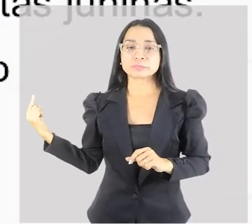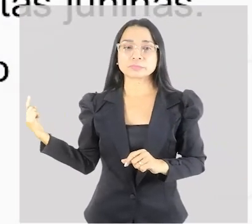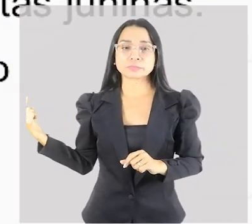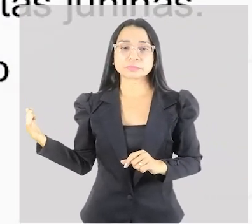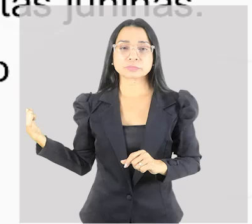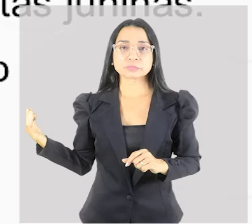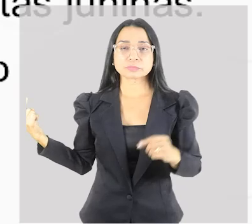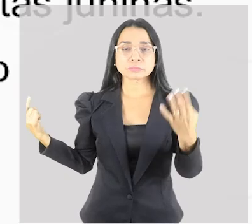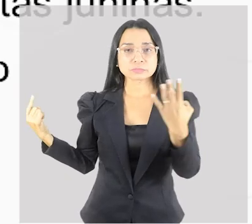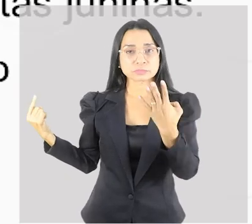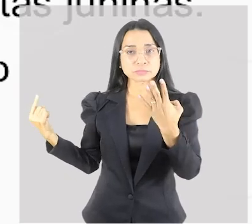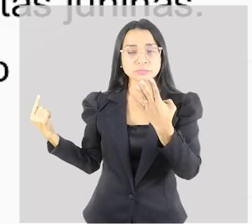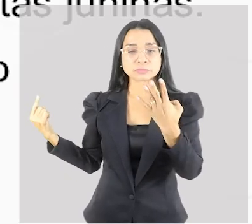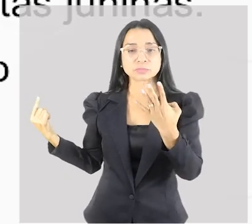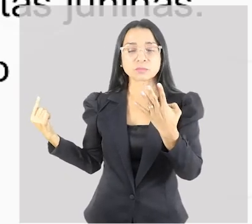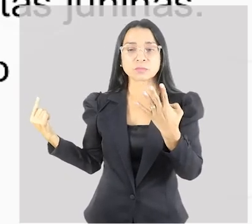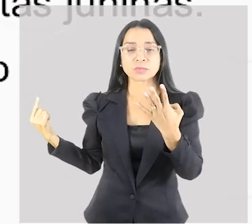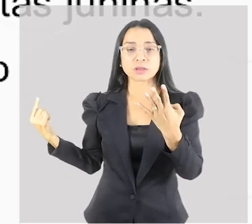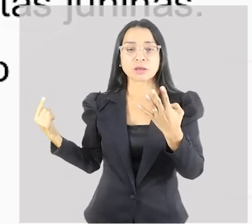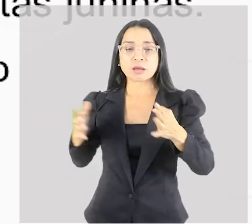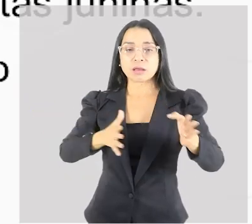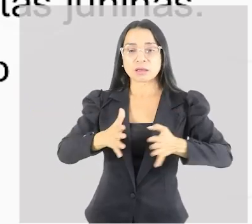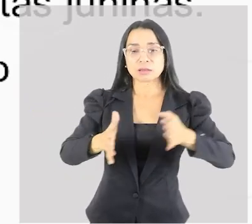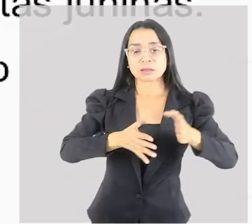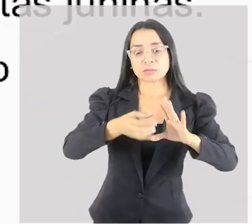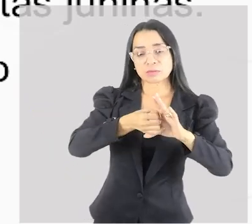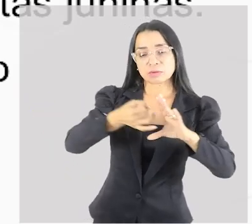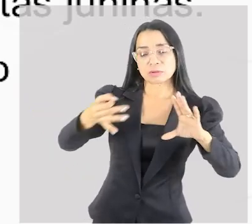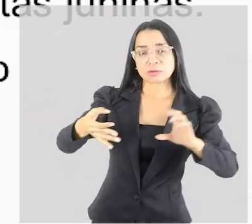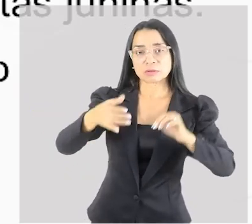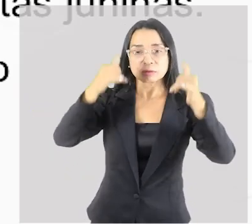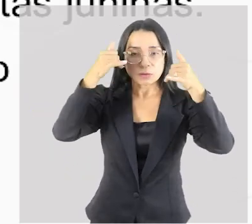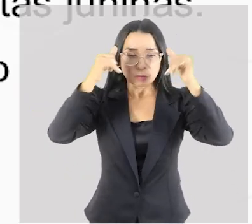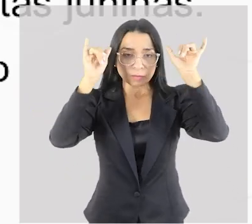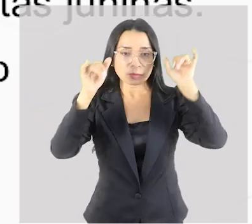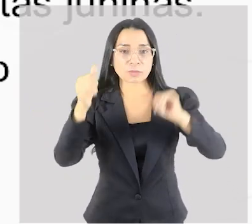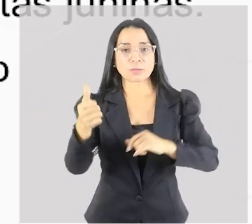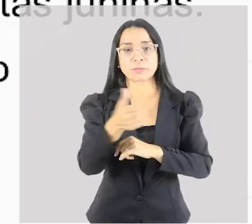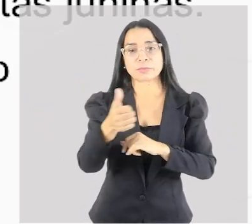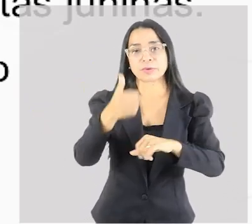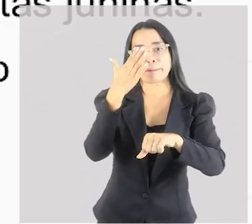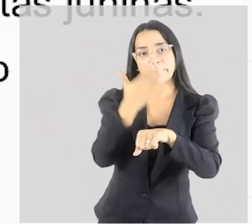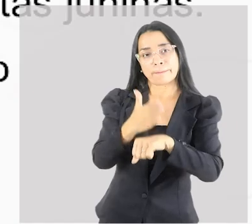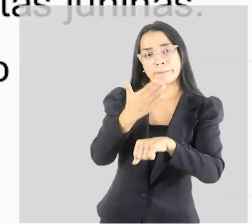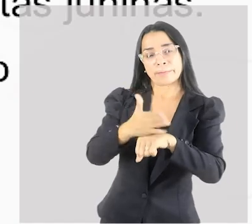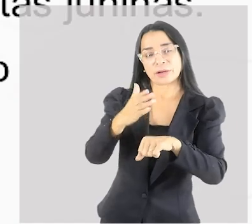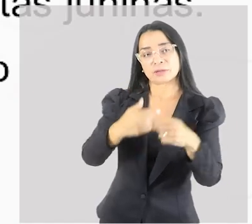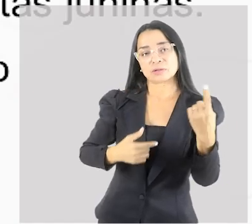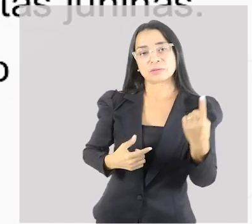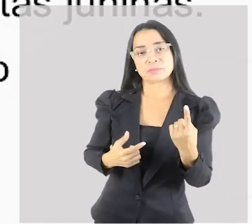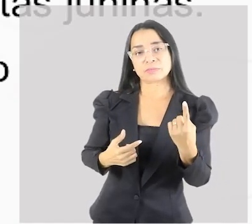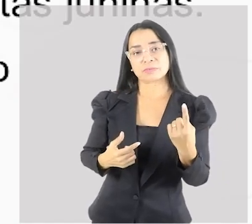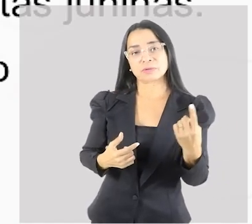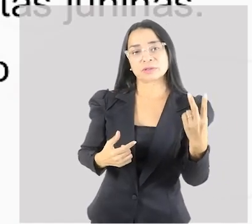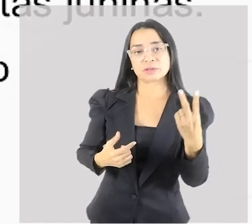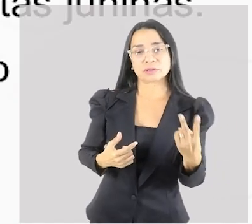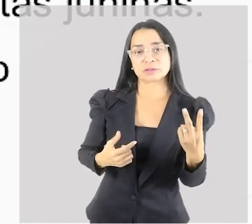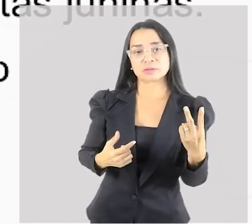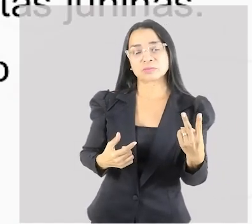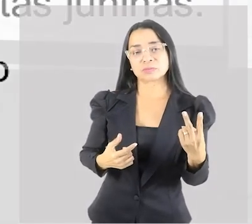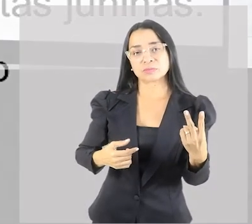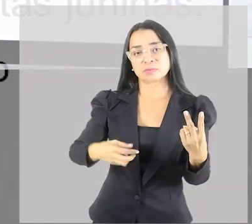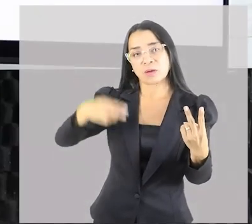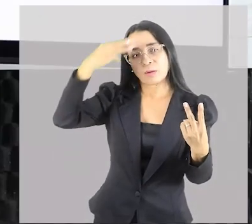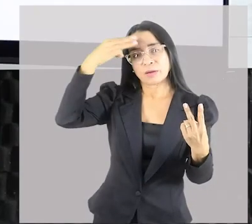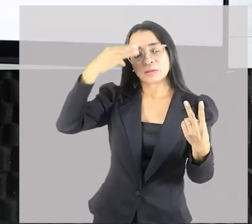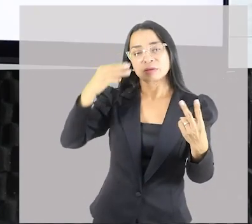4 etapas caracterizam o bumbo meu boi. Primeira etapa, ensaio, ensaio, ensaio, ensaio. Segunda etapa, batismo do